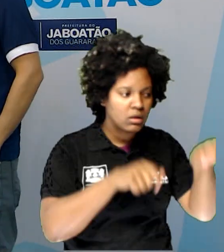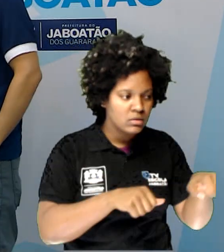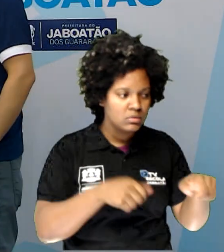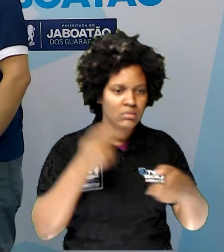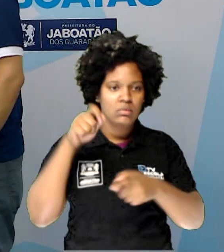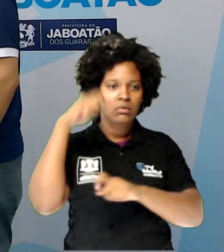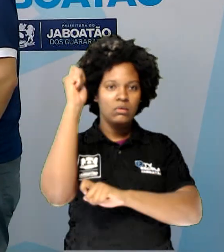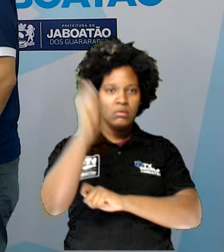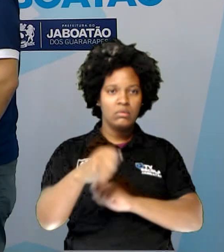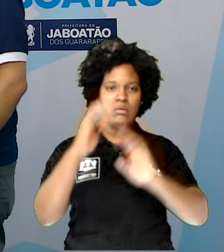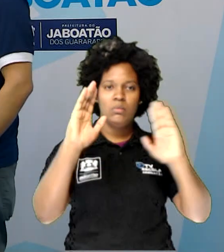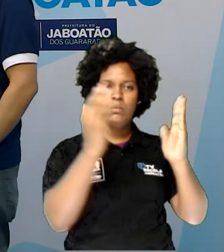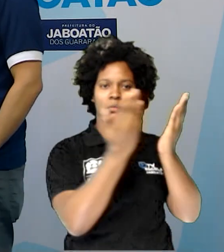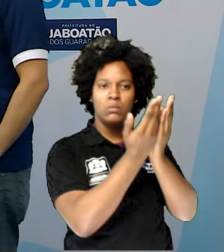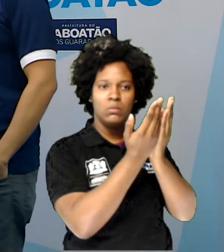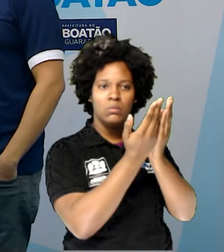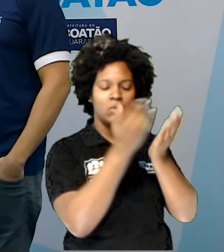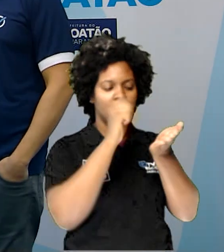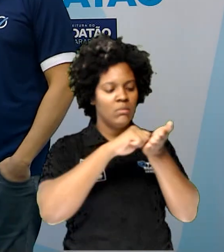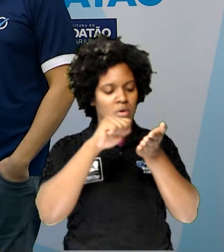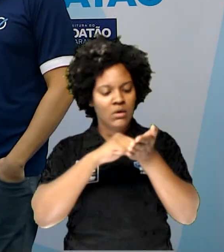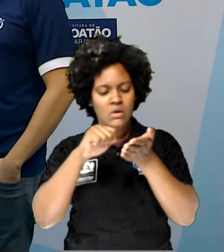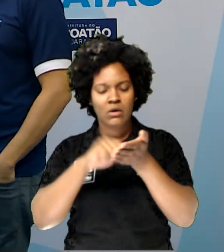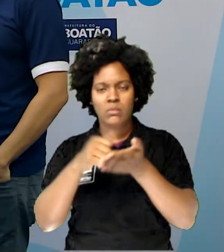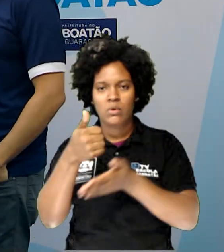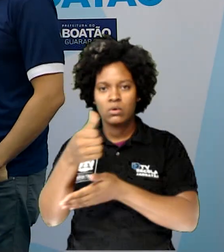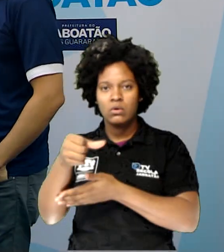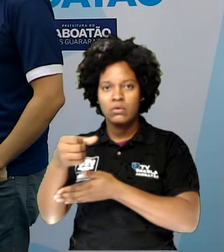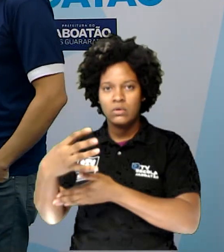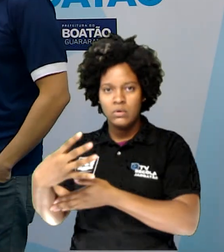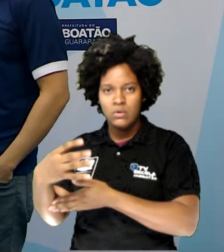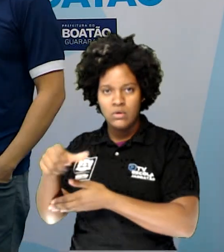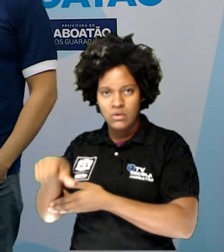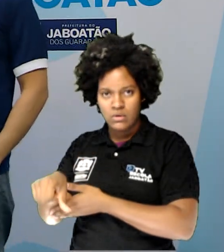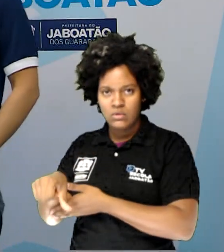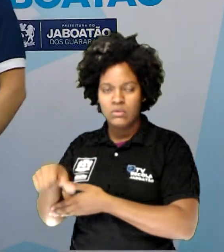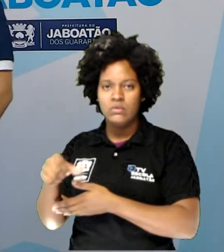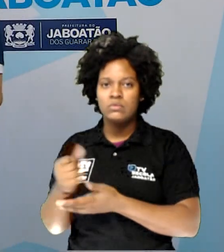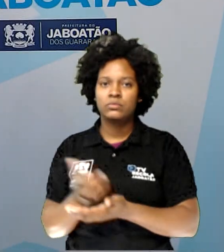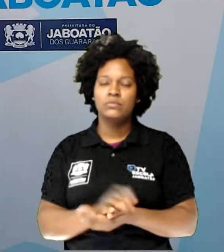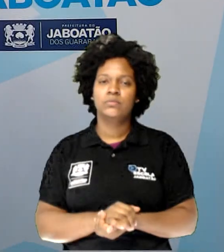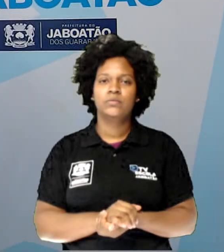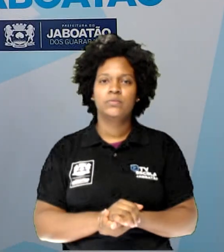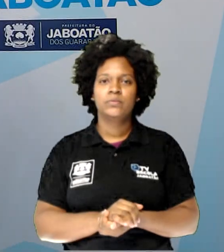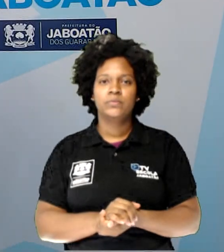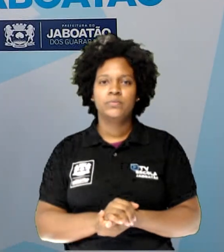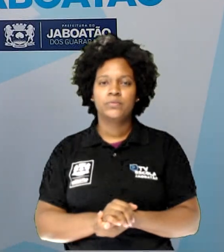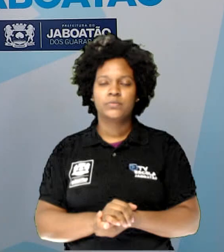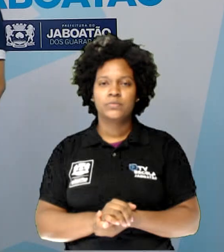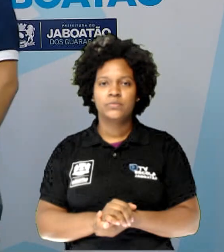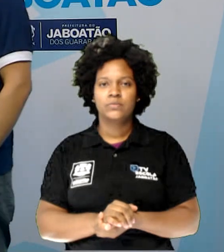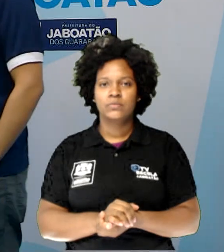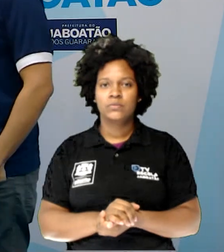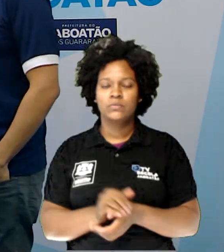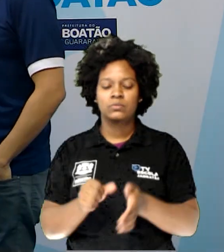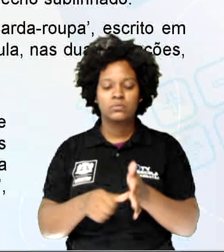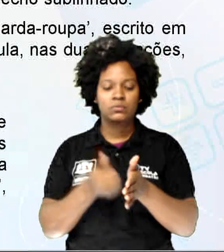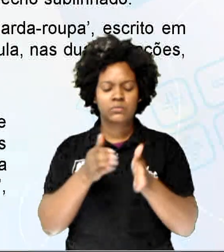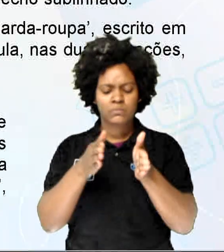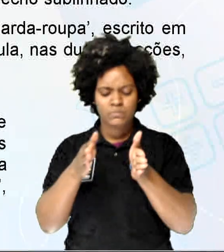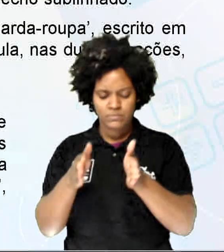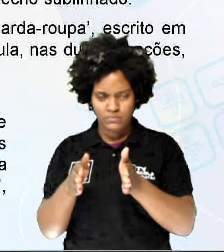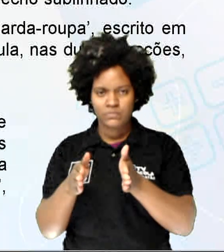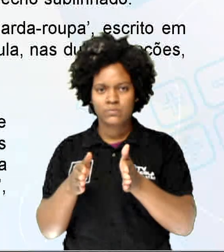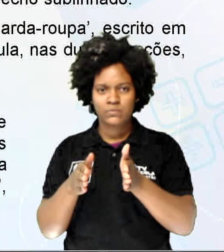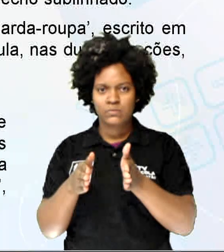e o Guarda-Roupa, escrito em 1949 por Clive Staples Lewis. Primeiro parágrafo.